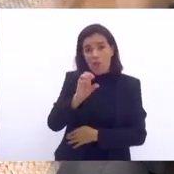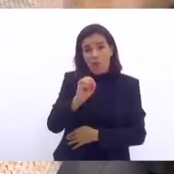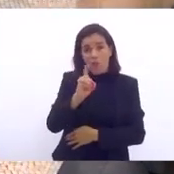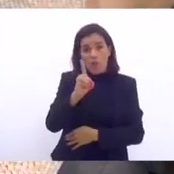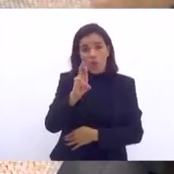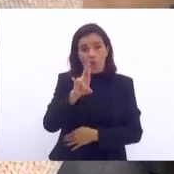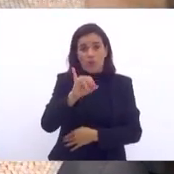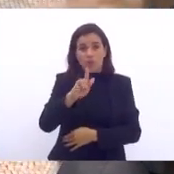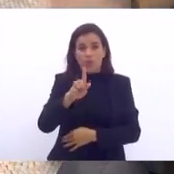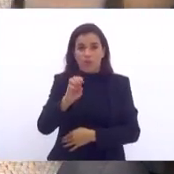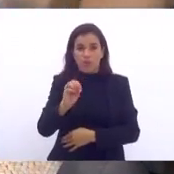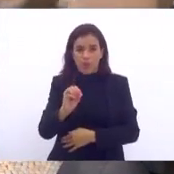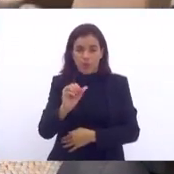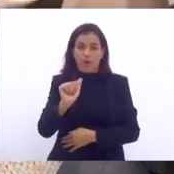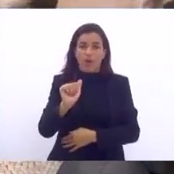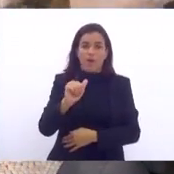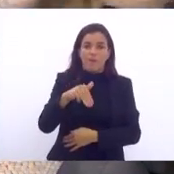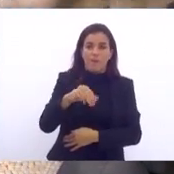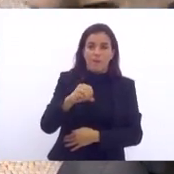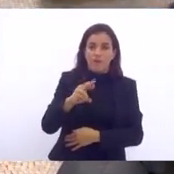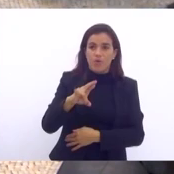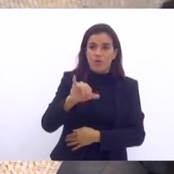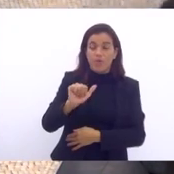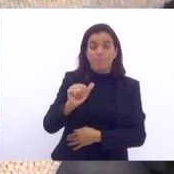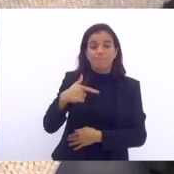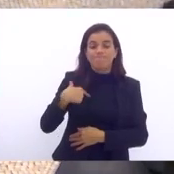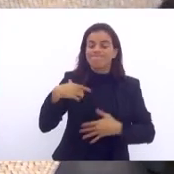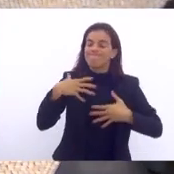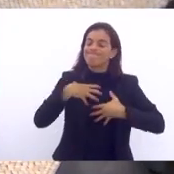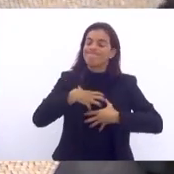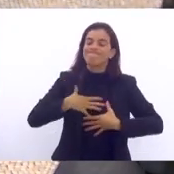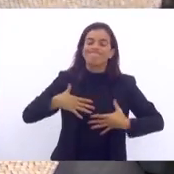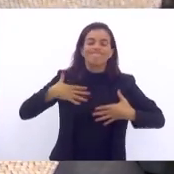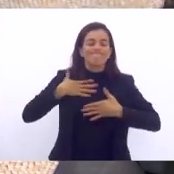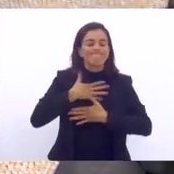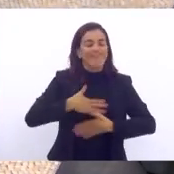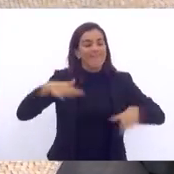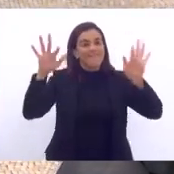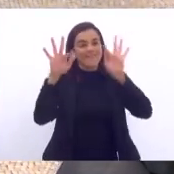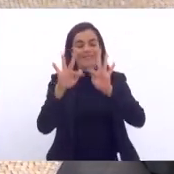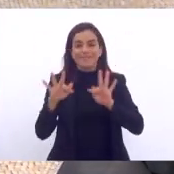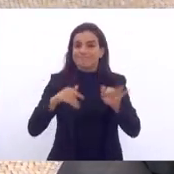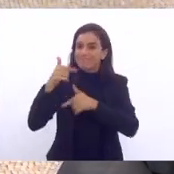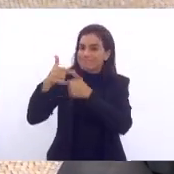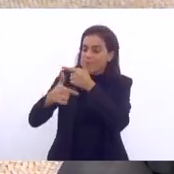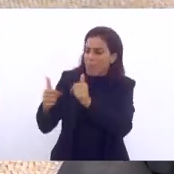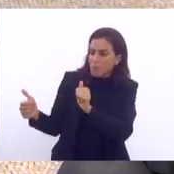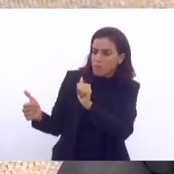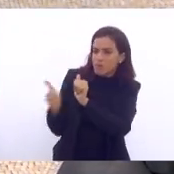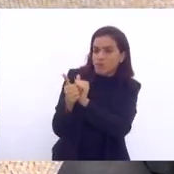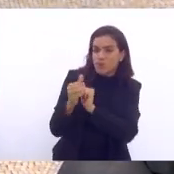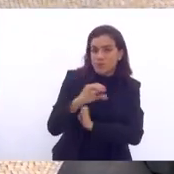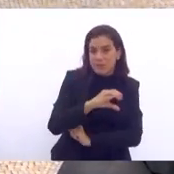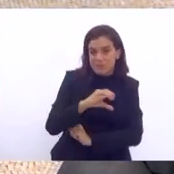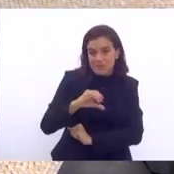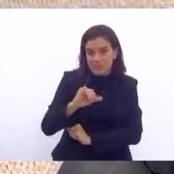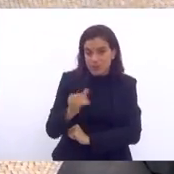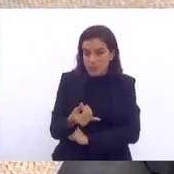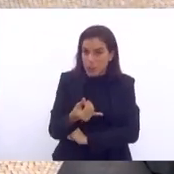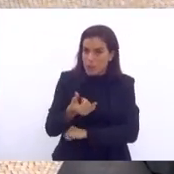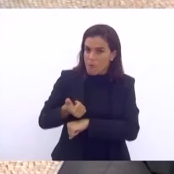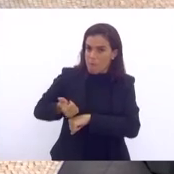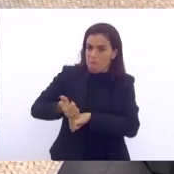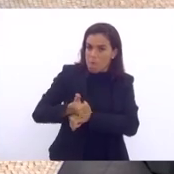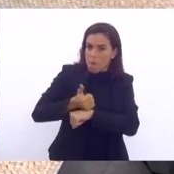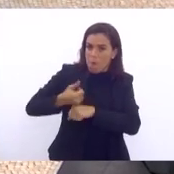a alegria de partilhar com ele na CCJ uma produtividade incrível, um nível de discussão absolutamente